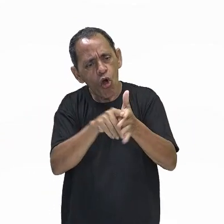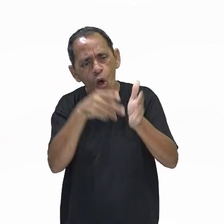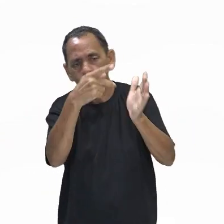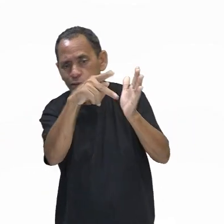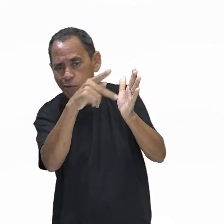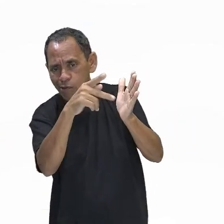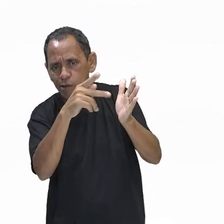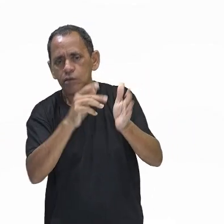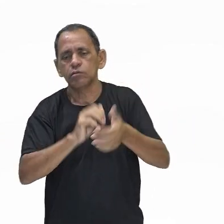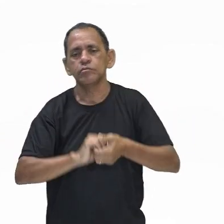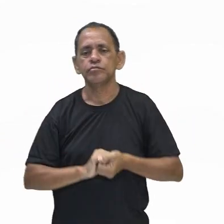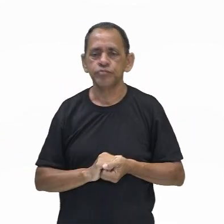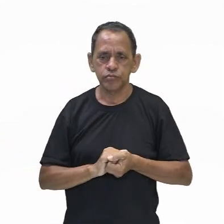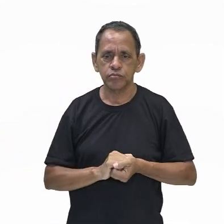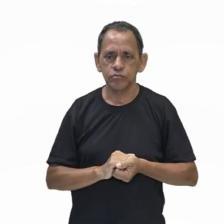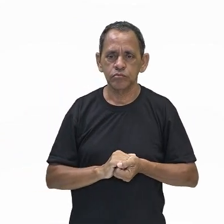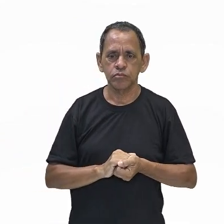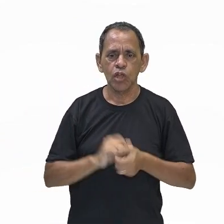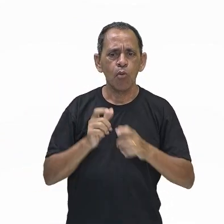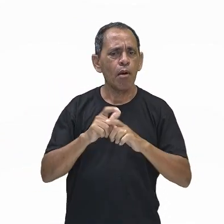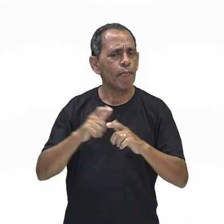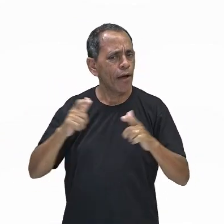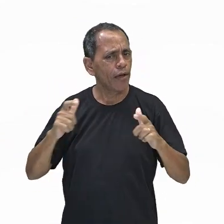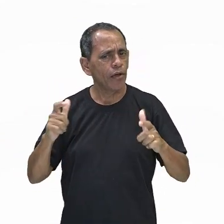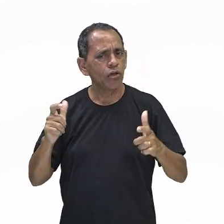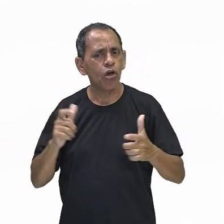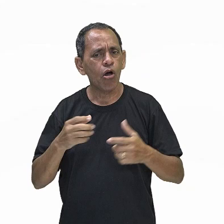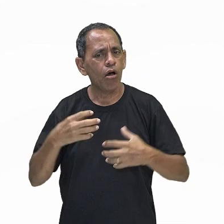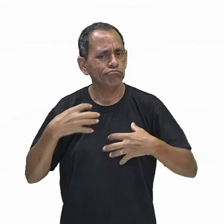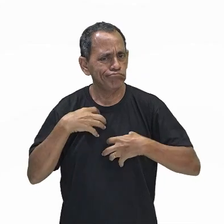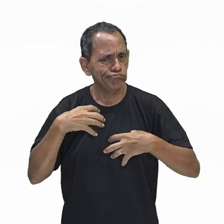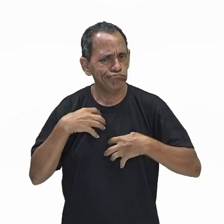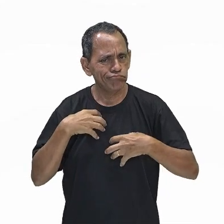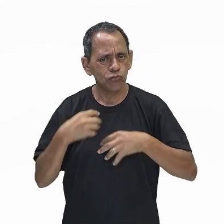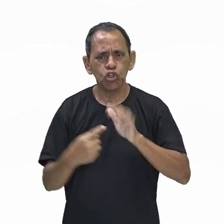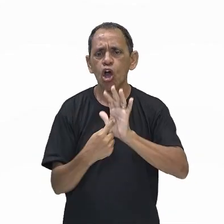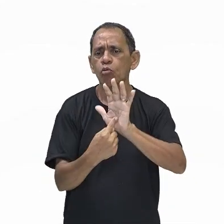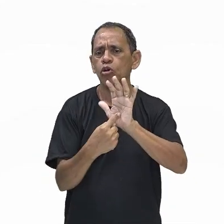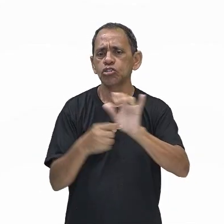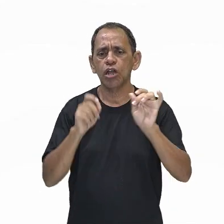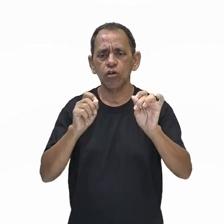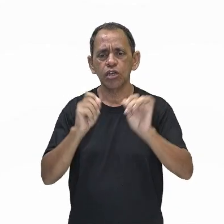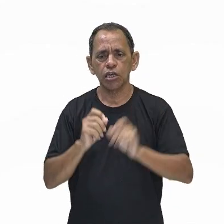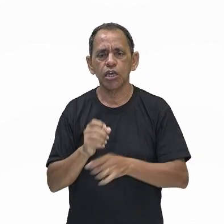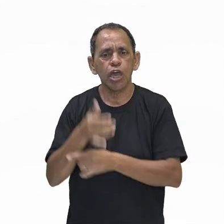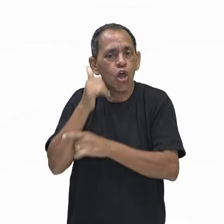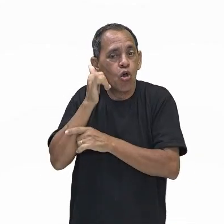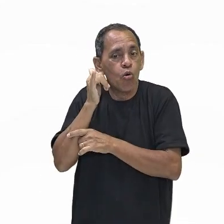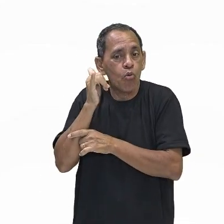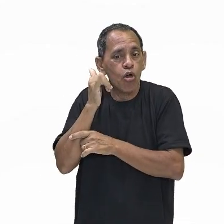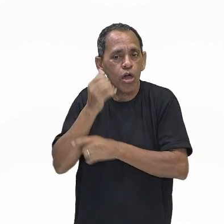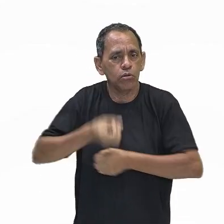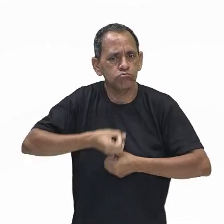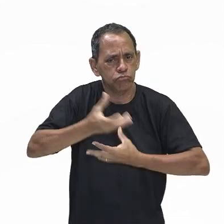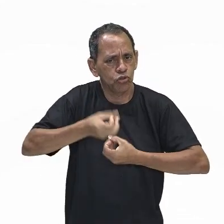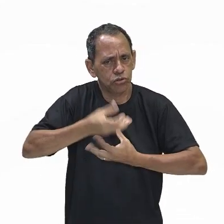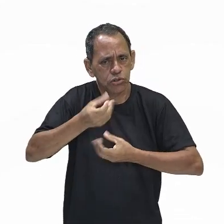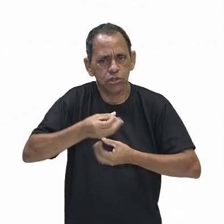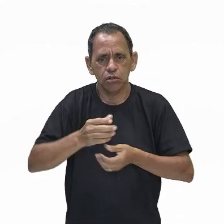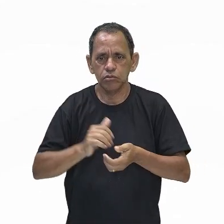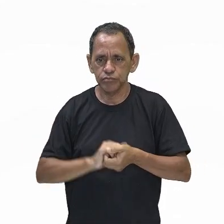maior expressividade, certo? E aí agora eu trago para vocês o poema aí, o Burrinho Pedreiro, poema não,